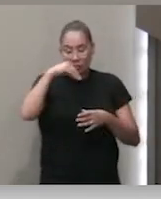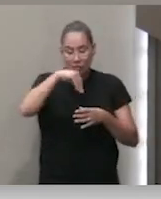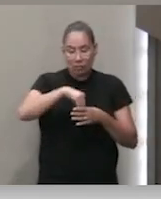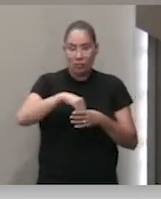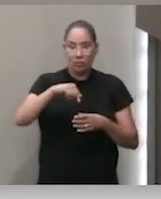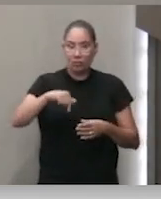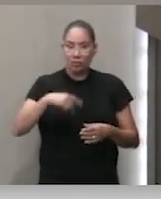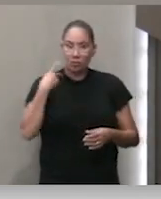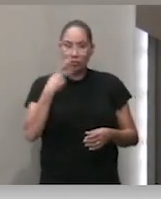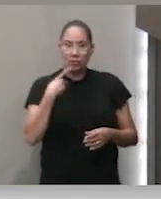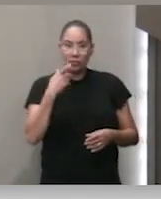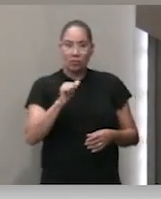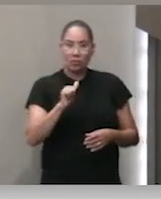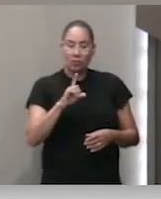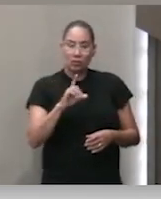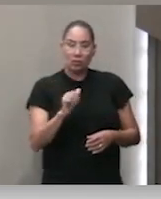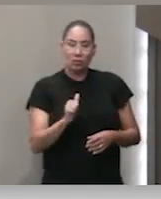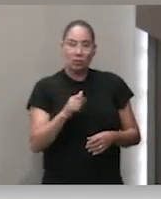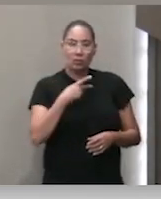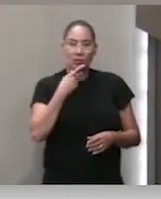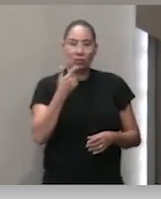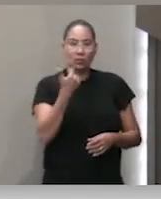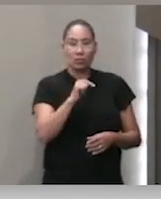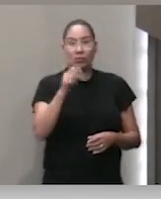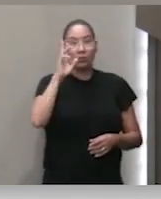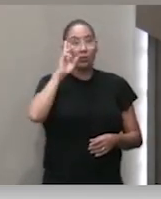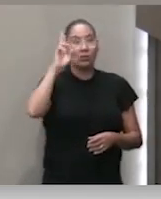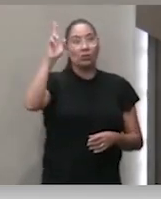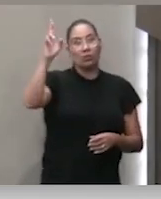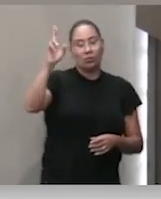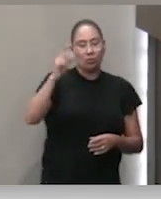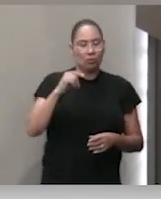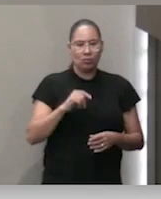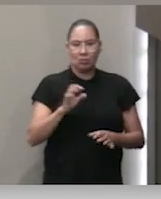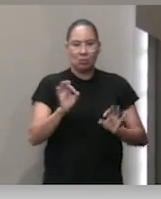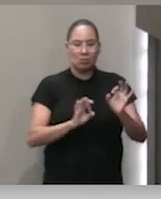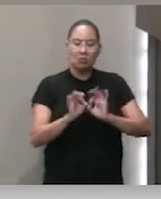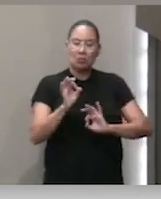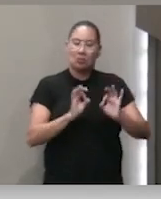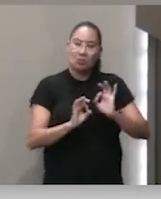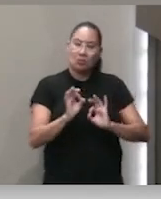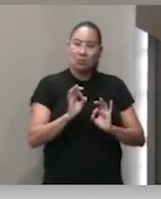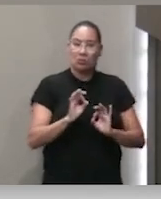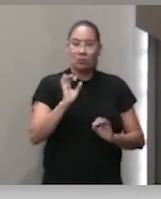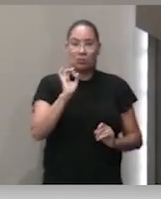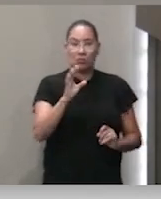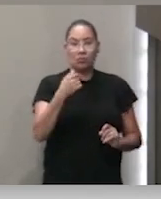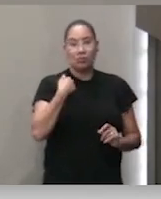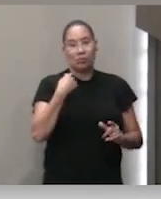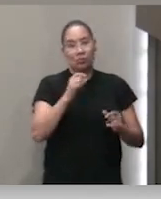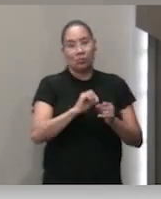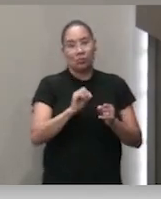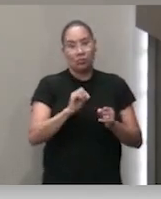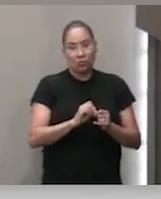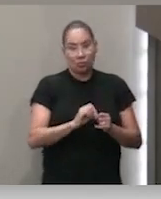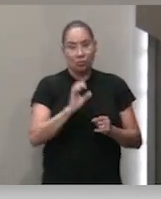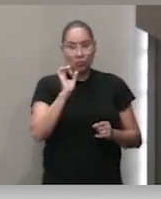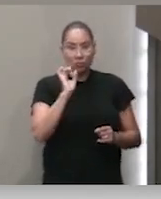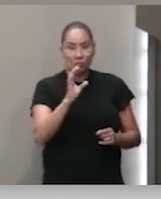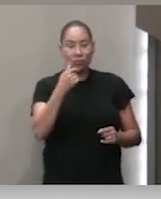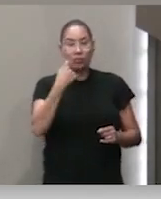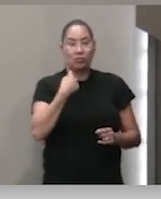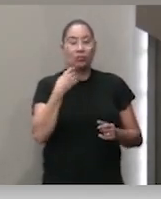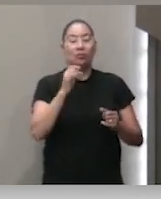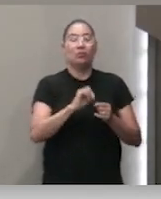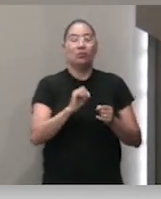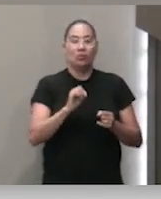como a vereadora Ada falou comigo, nós estávamos falando, não tem dono da causa. Mas projeto para a causa, fui só eu que fiz. Só eu que